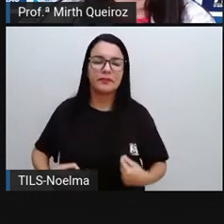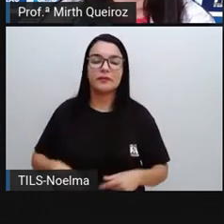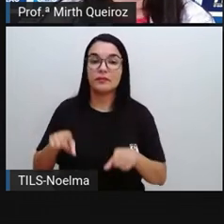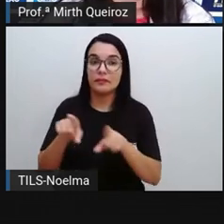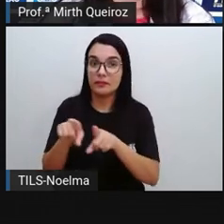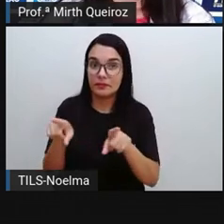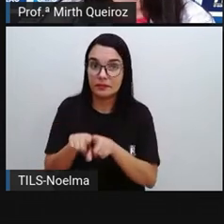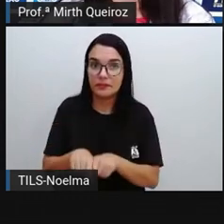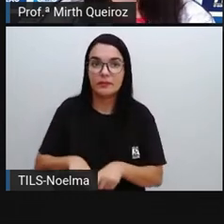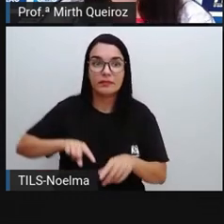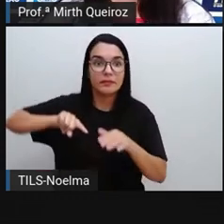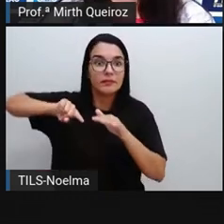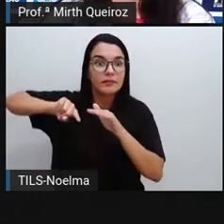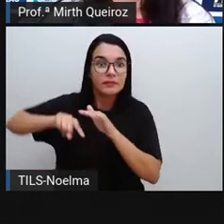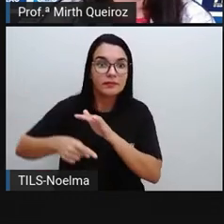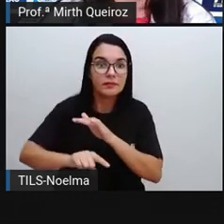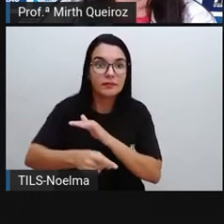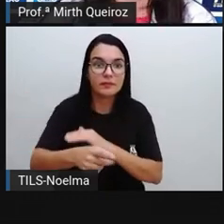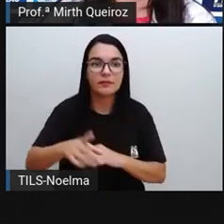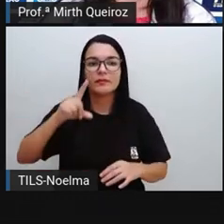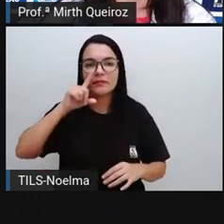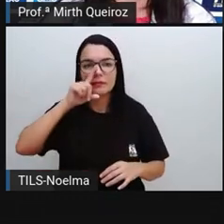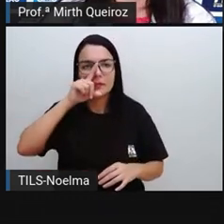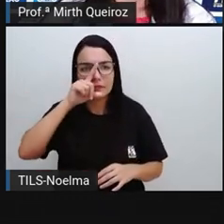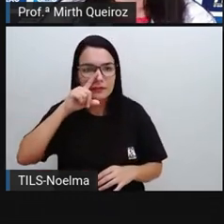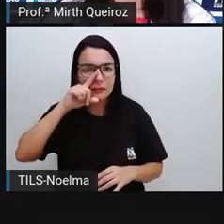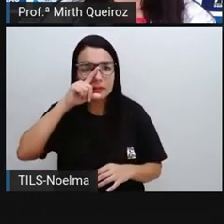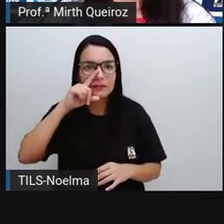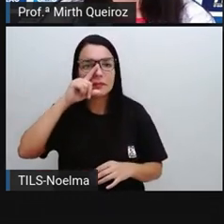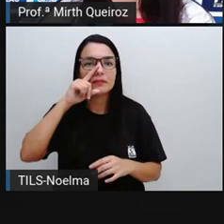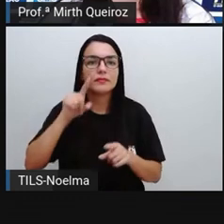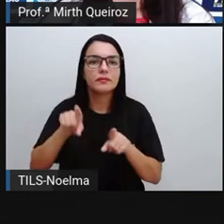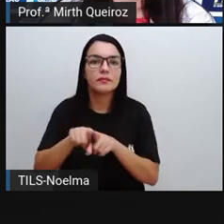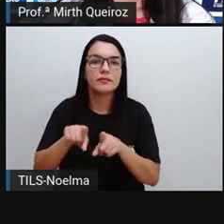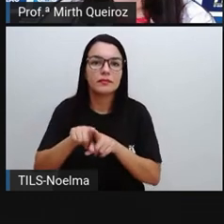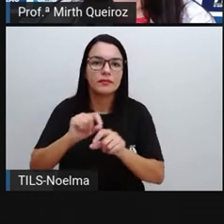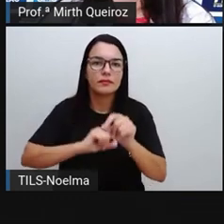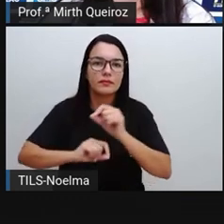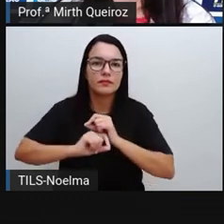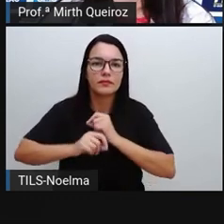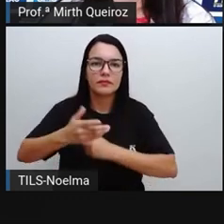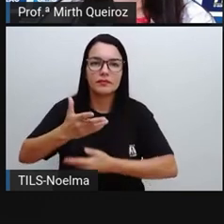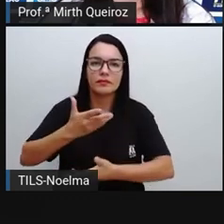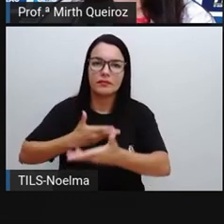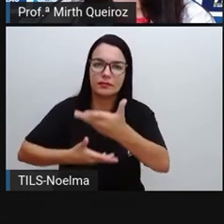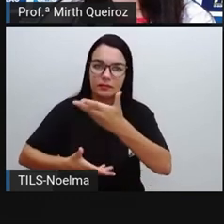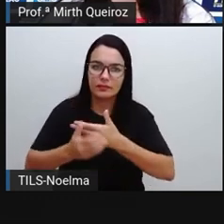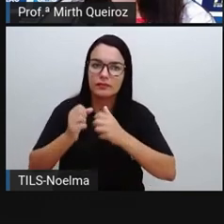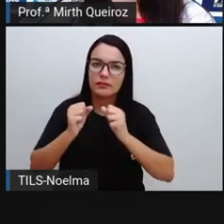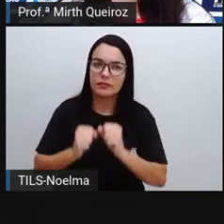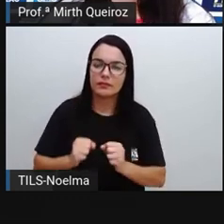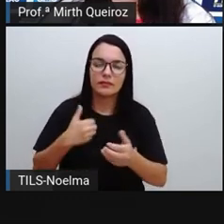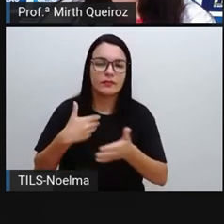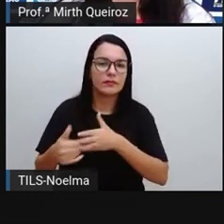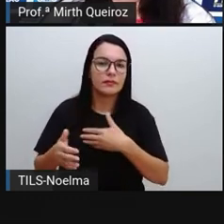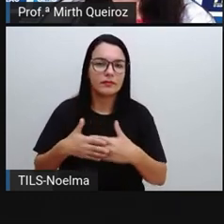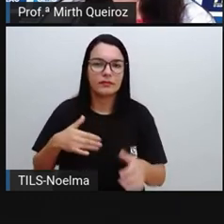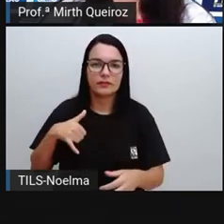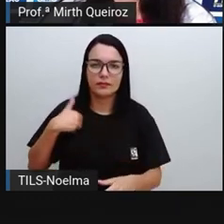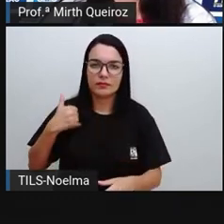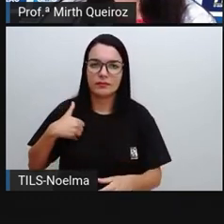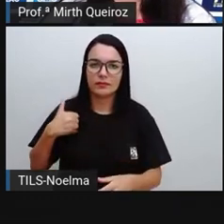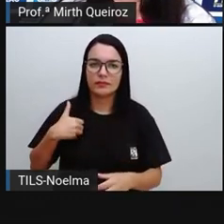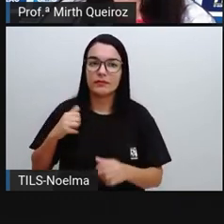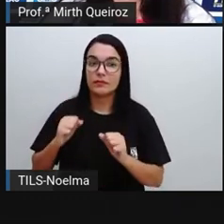que é provocado por morbilovírus, com elevada transmissibilidade e que pode acometer pessoas de qualquer idade.